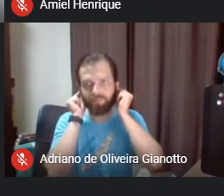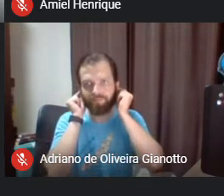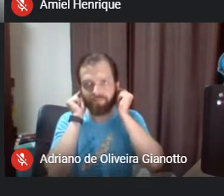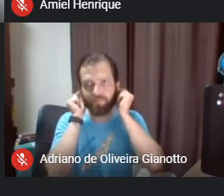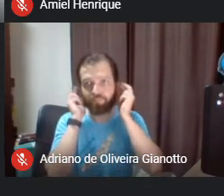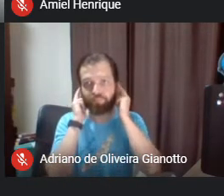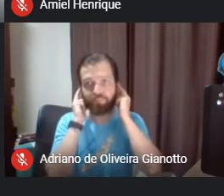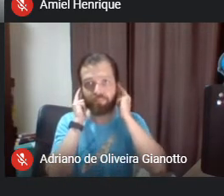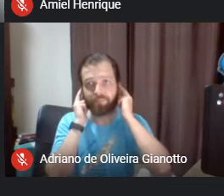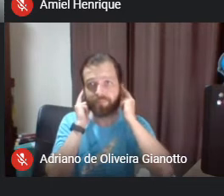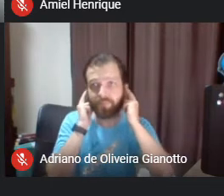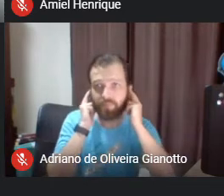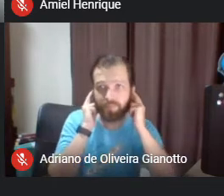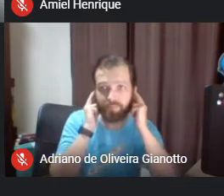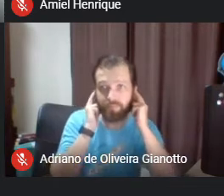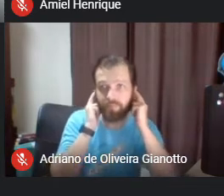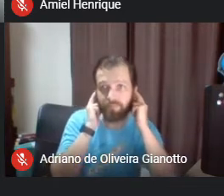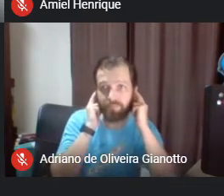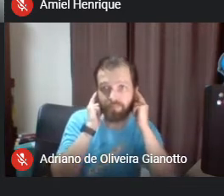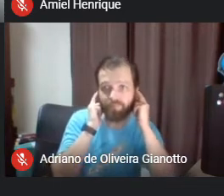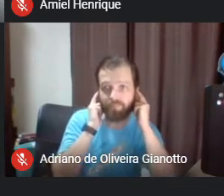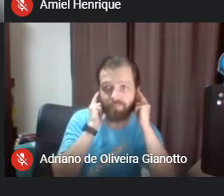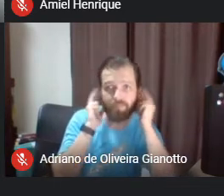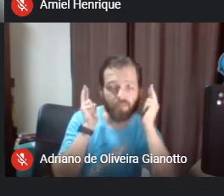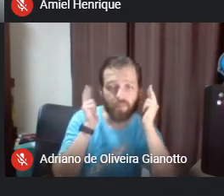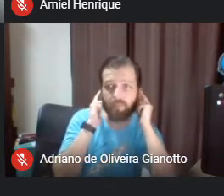e perdeu a audição.